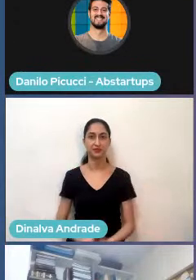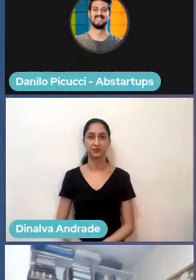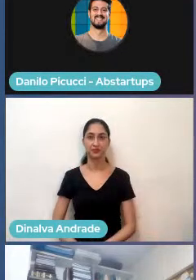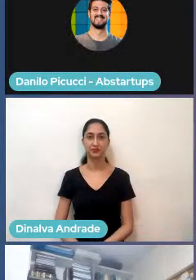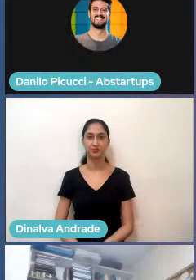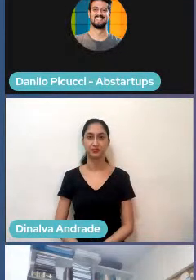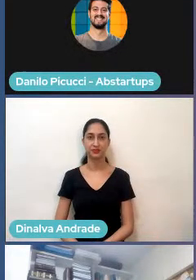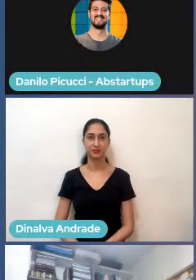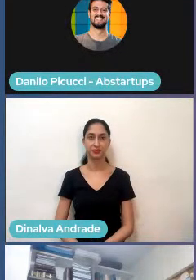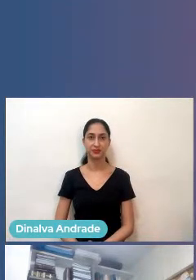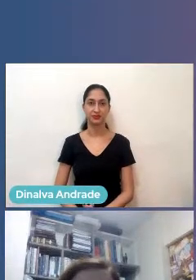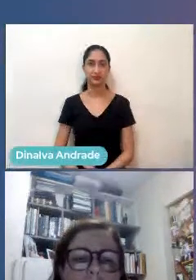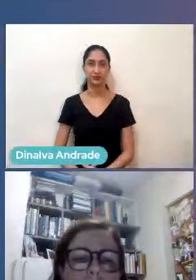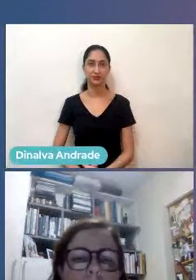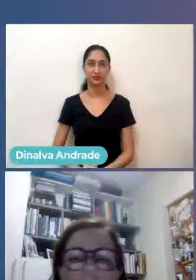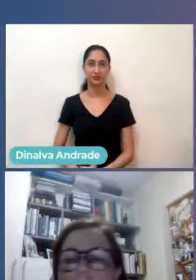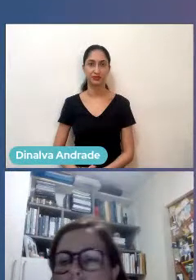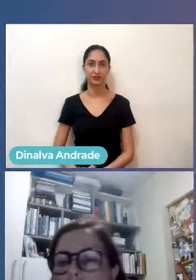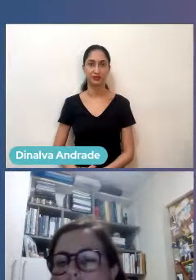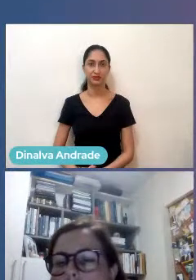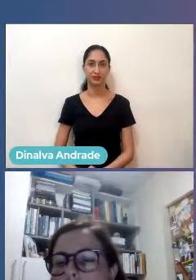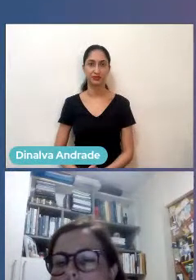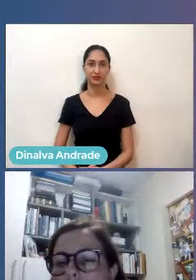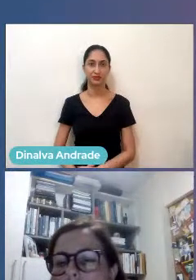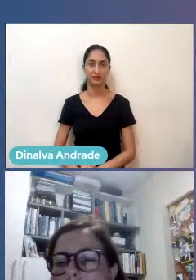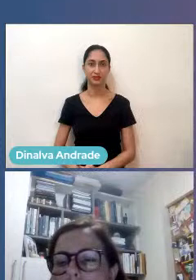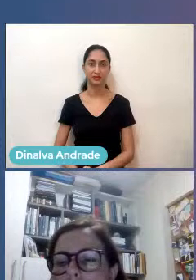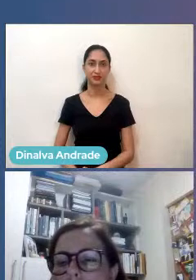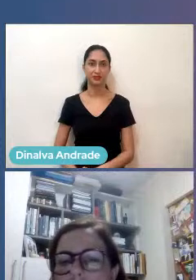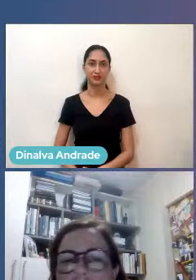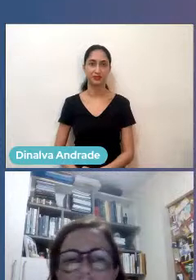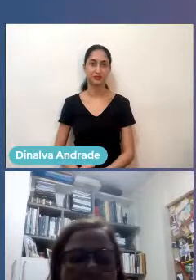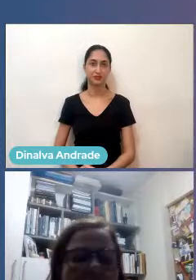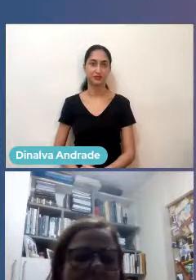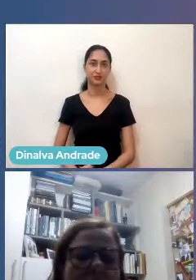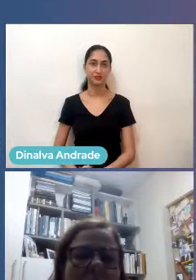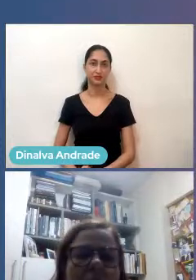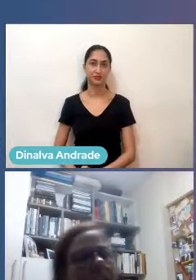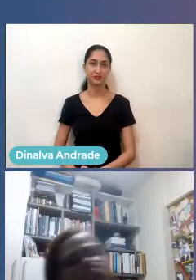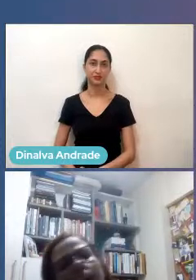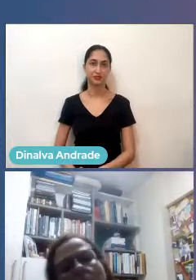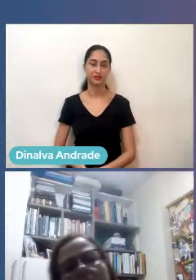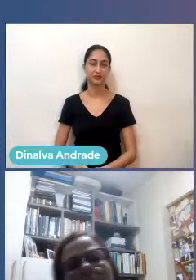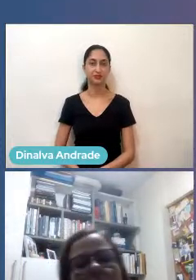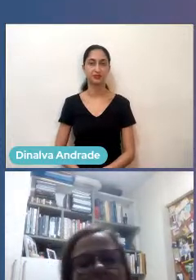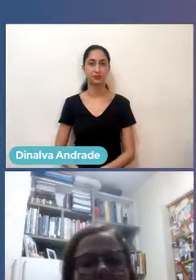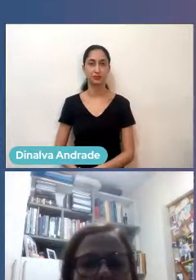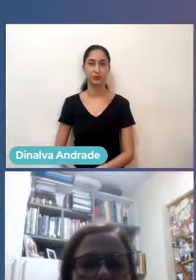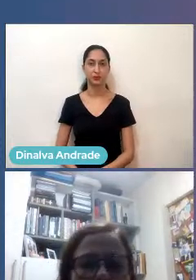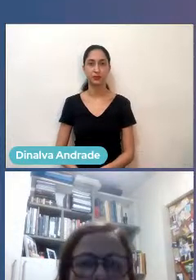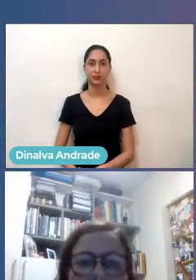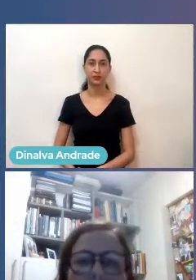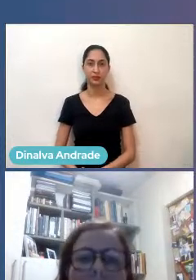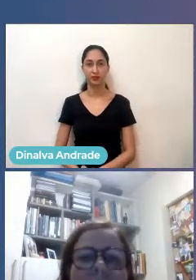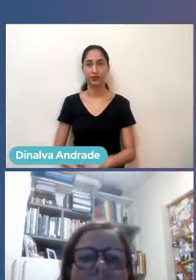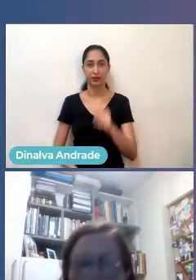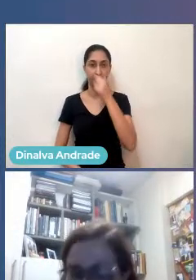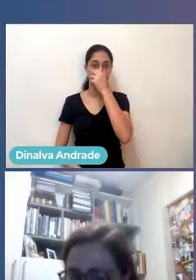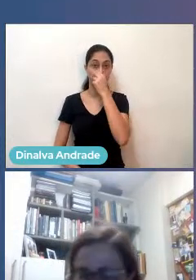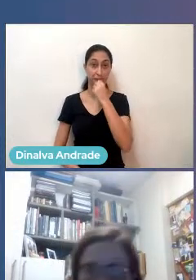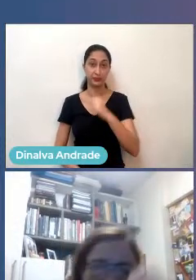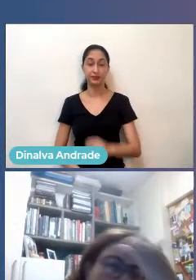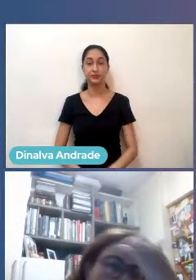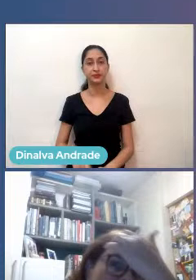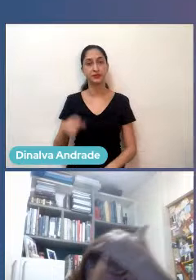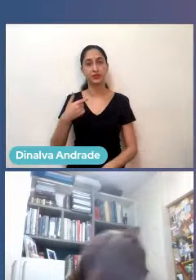sim, Conceição? Então, vou rapidamente aqui mostrar e depois criar uma dinâmica aqui para que possamos estar